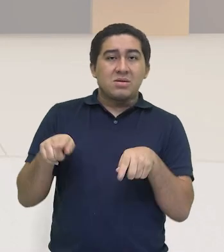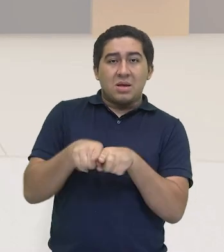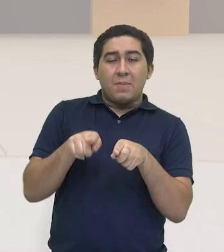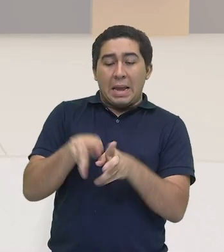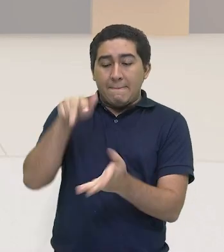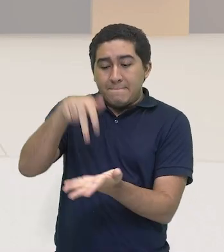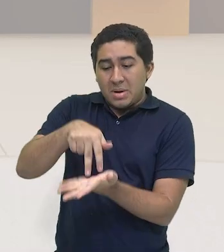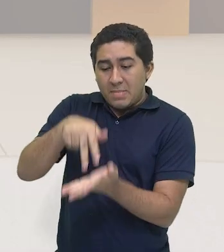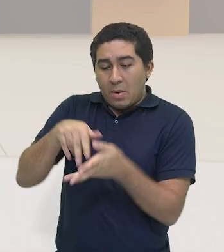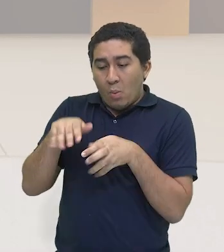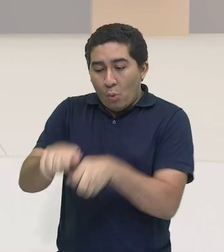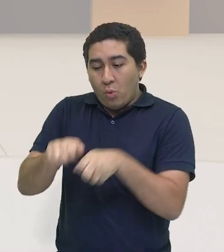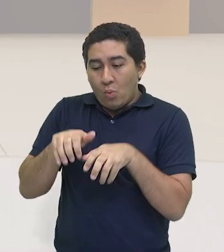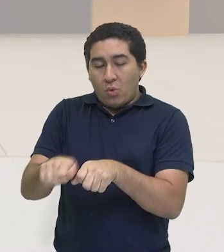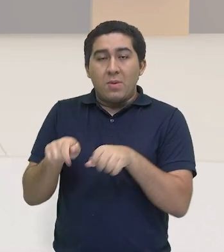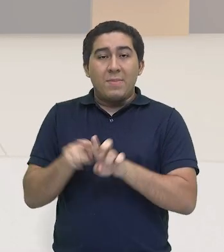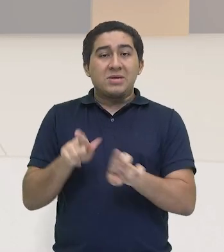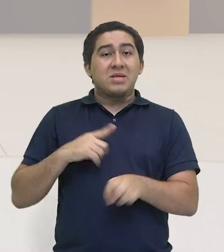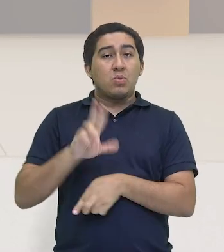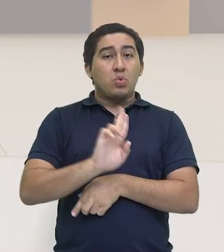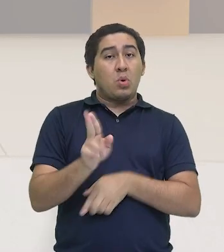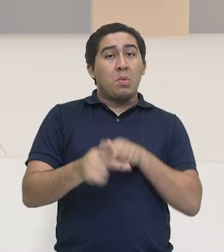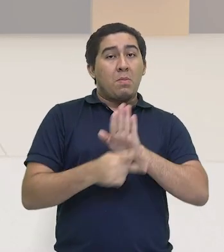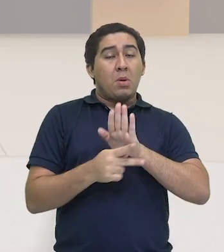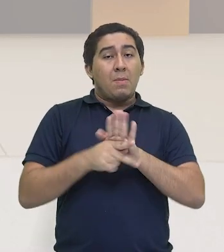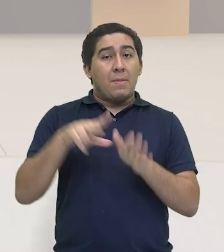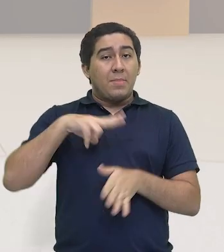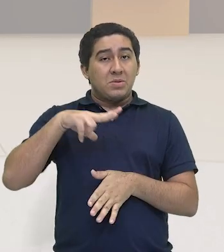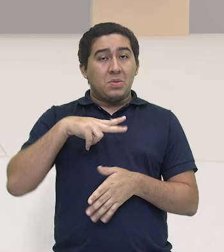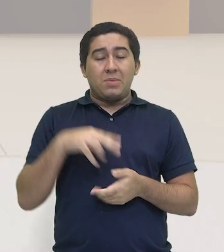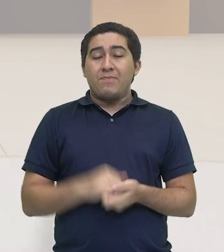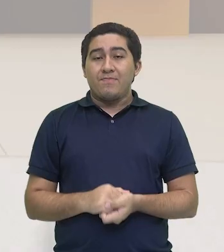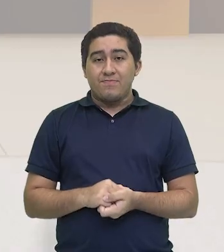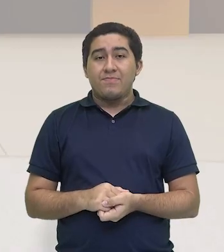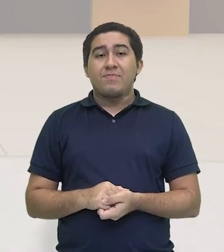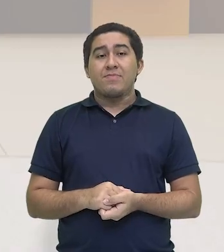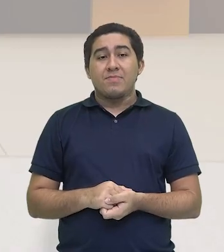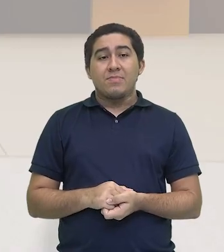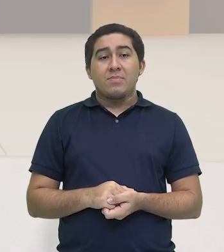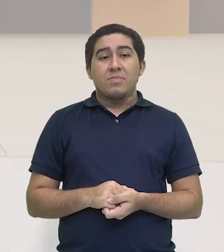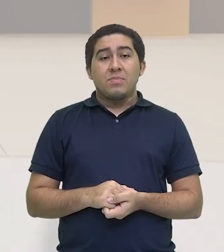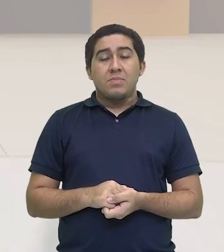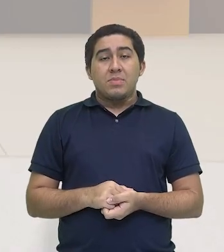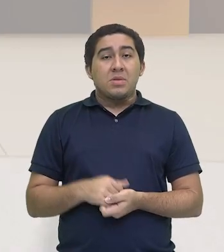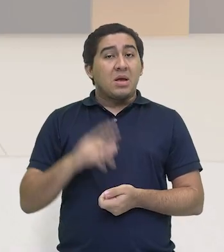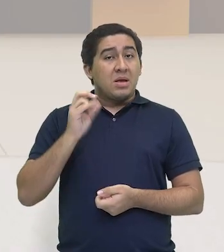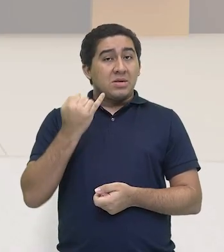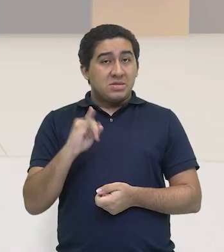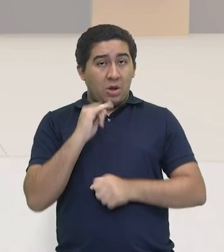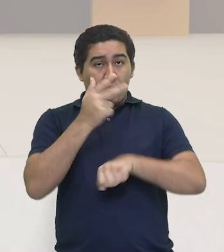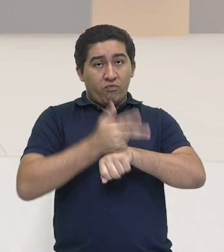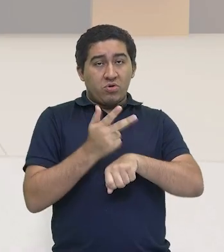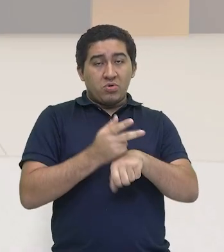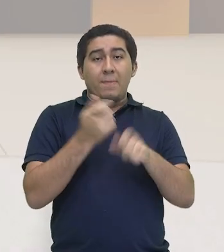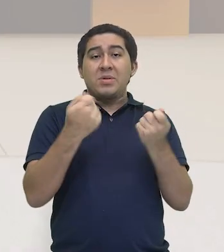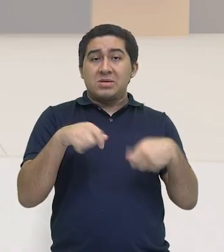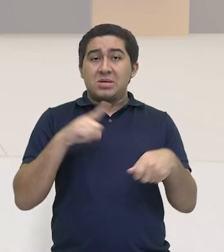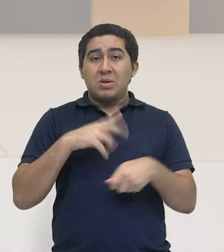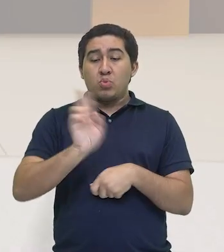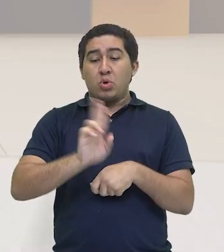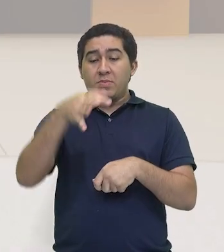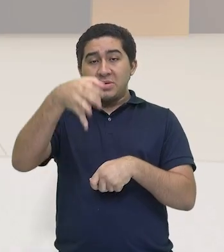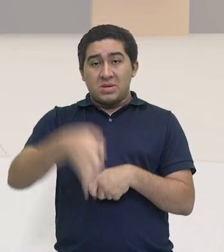mas ó, nós temos um nome mais técnico e no documentário, esses nomes técnicos precisam aparecer, tá bom,